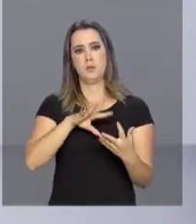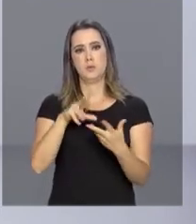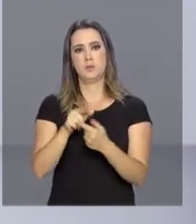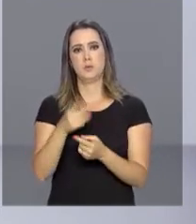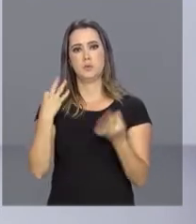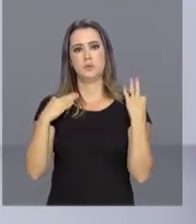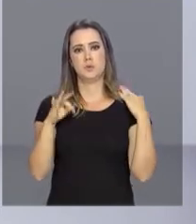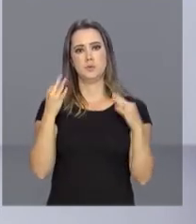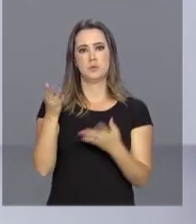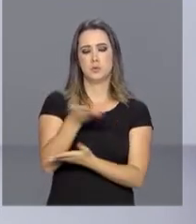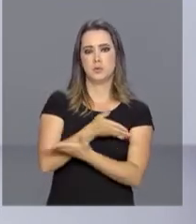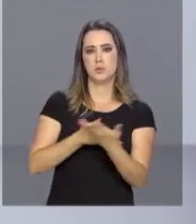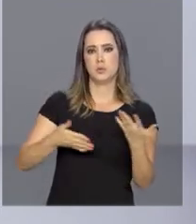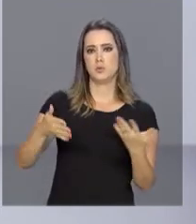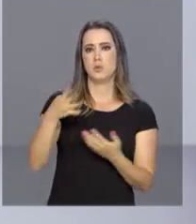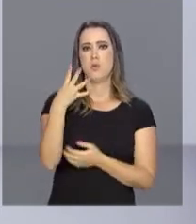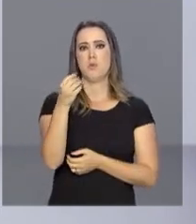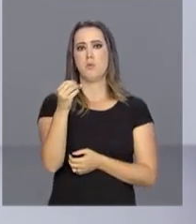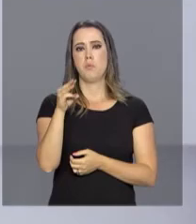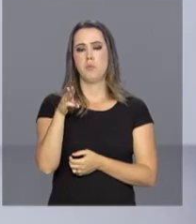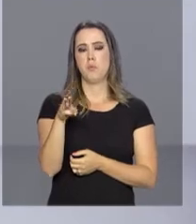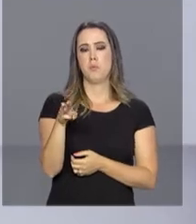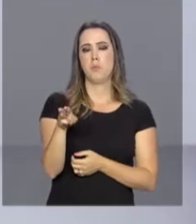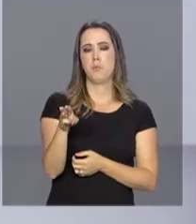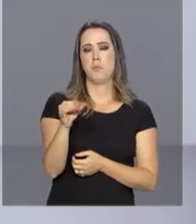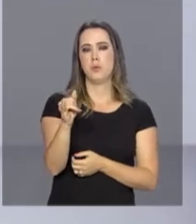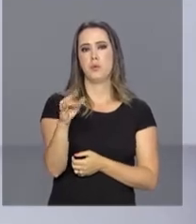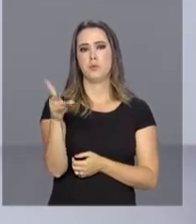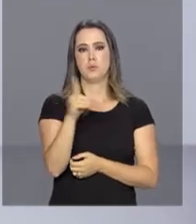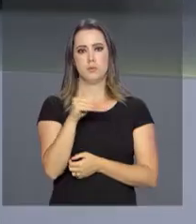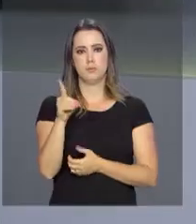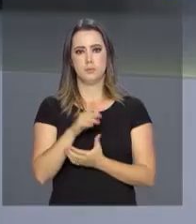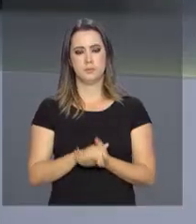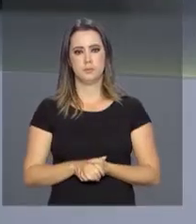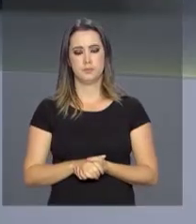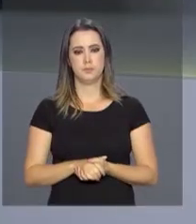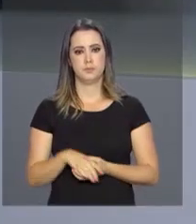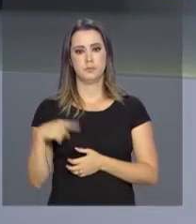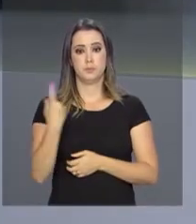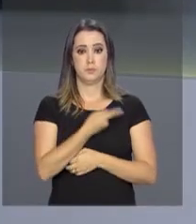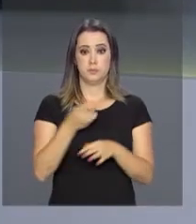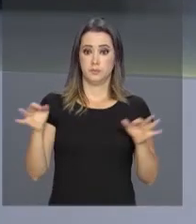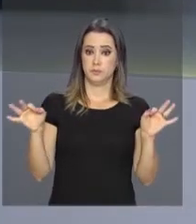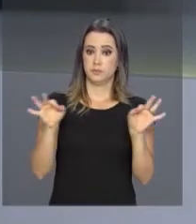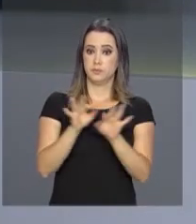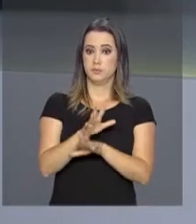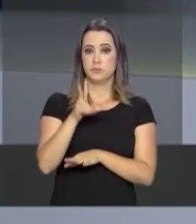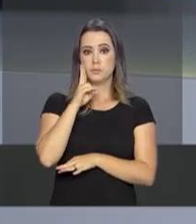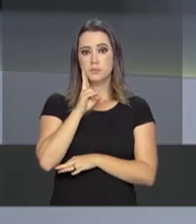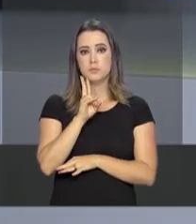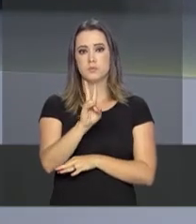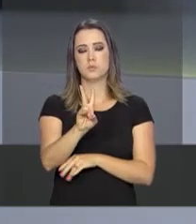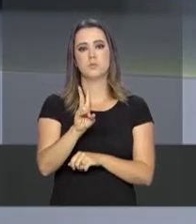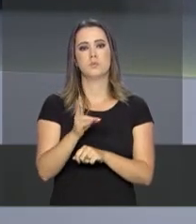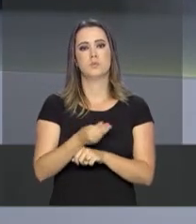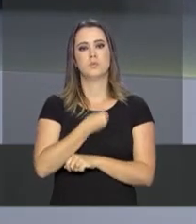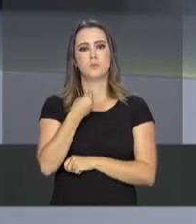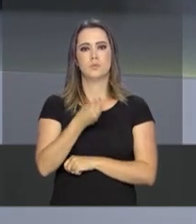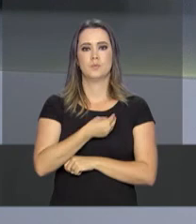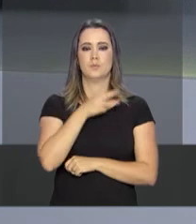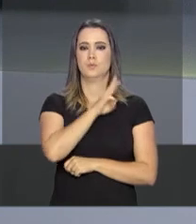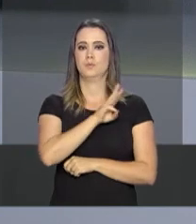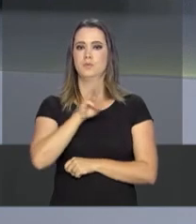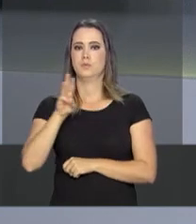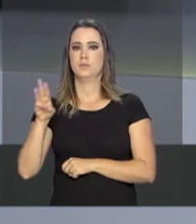de turismo movimenta cerca de 400 bilhões de dólares. Nós ficamos por aqui. Você acompanha a programação ao vivo